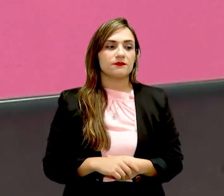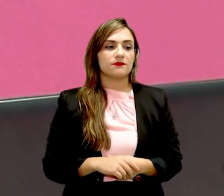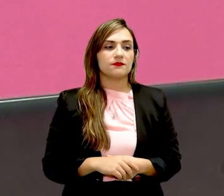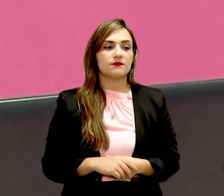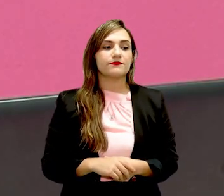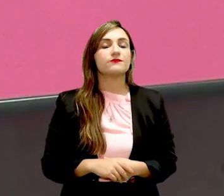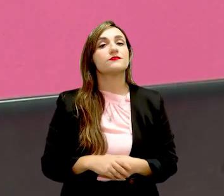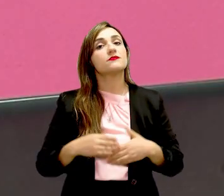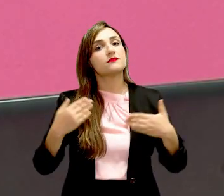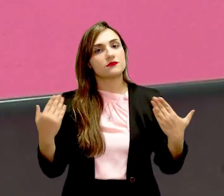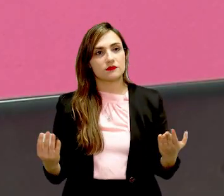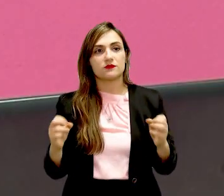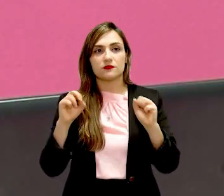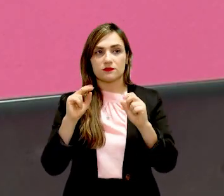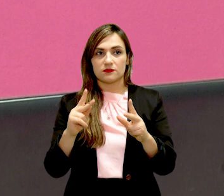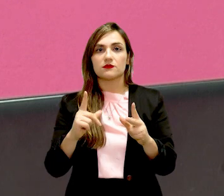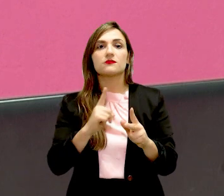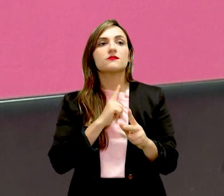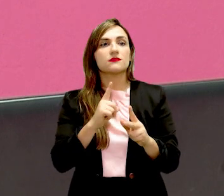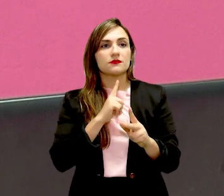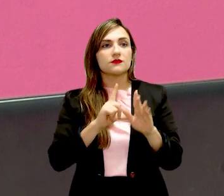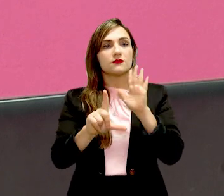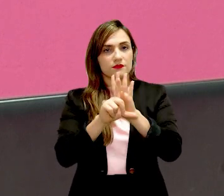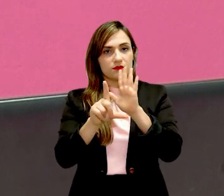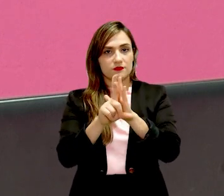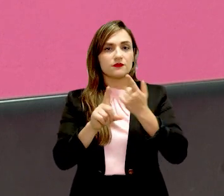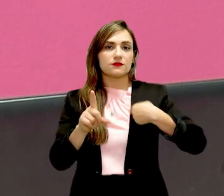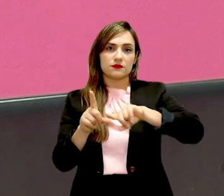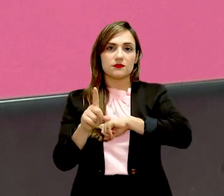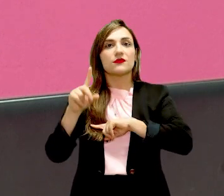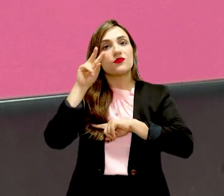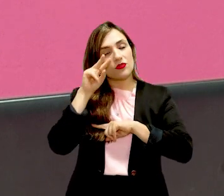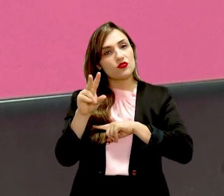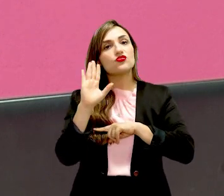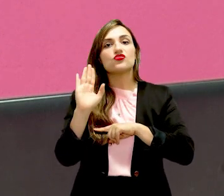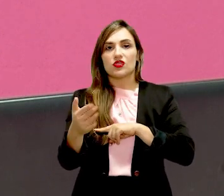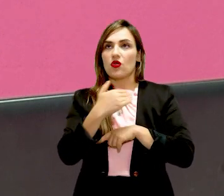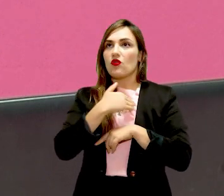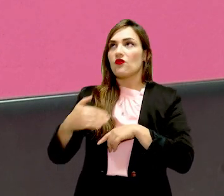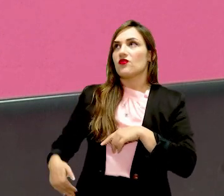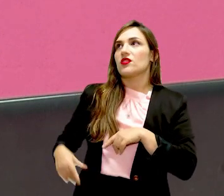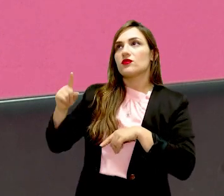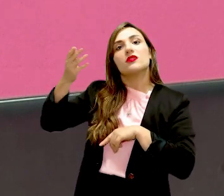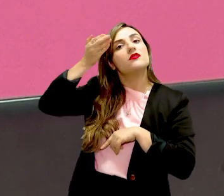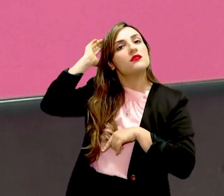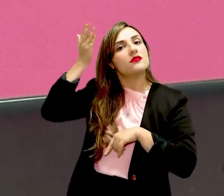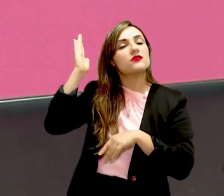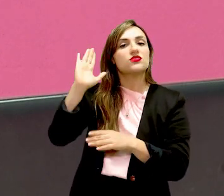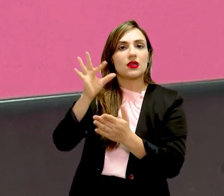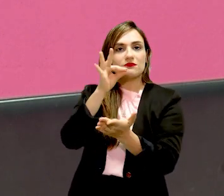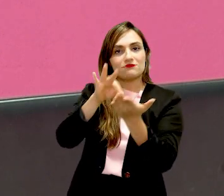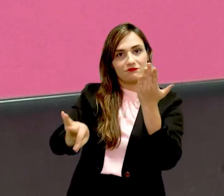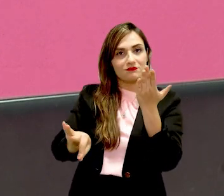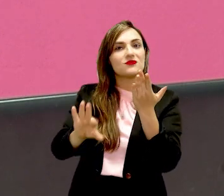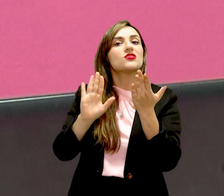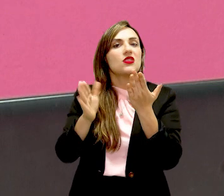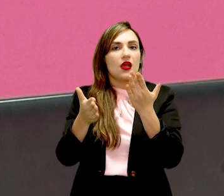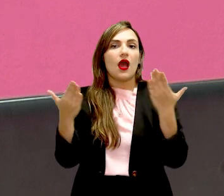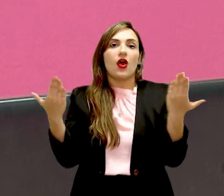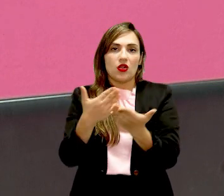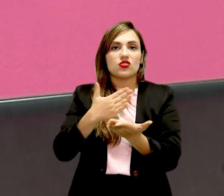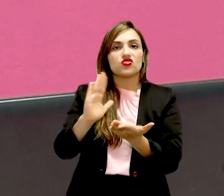Muito bem, essa lei que a gente acabou de observar aí na reportagem já foi sancionada pelo governador Reinaldo Azambuja,